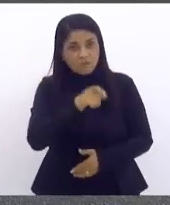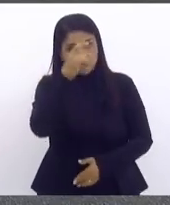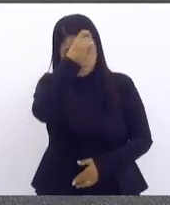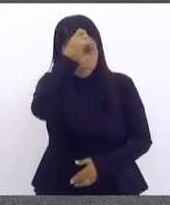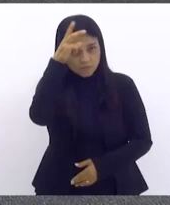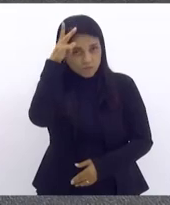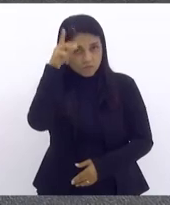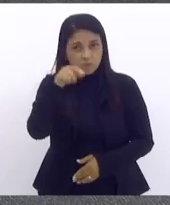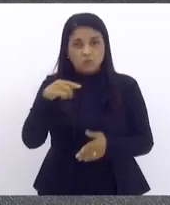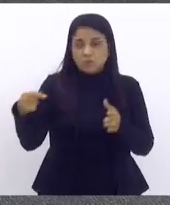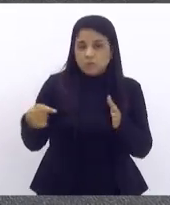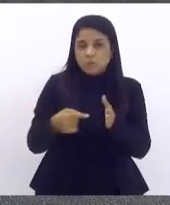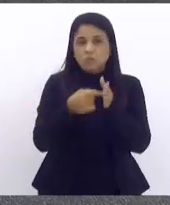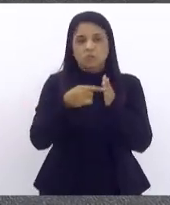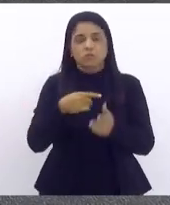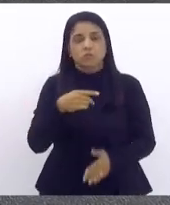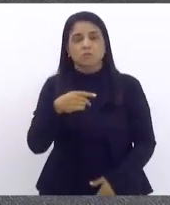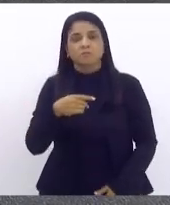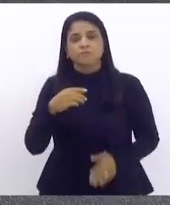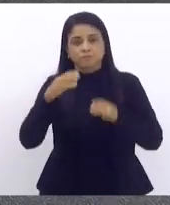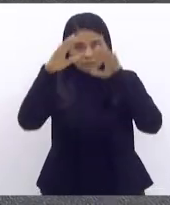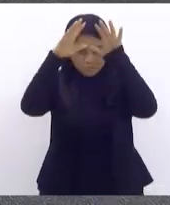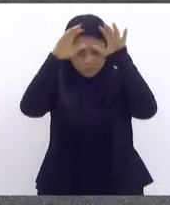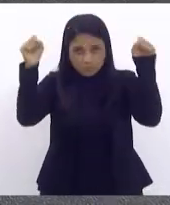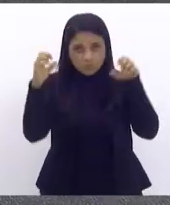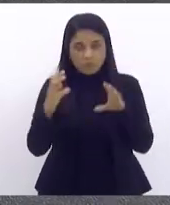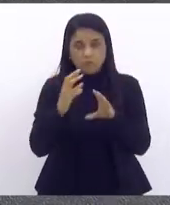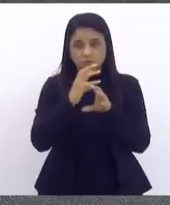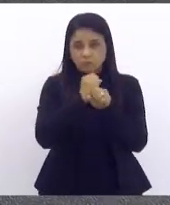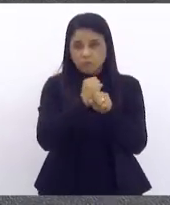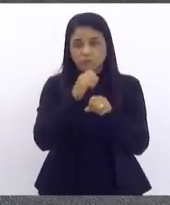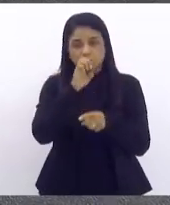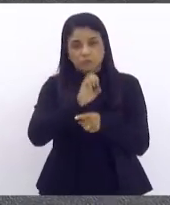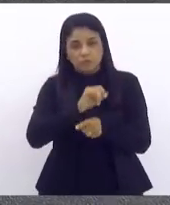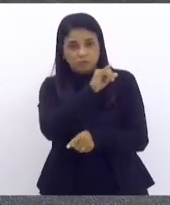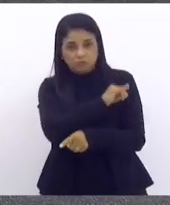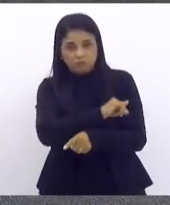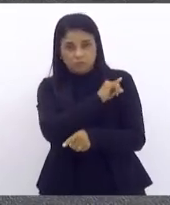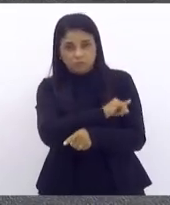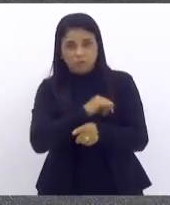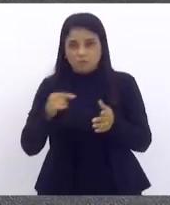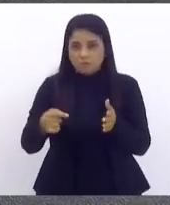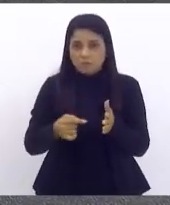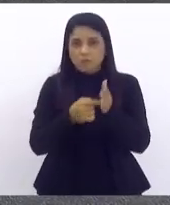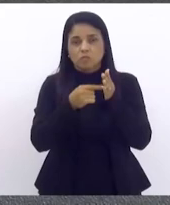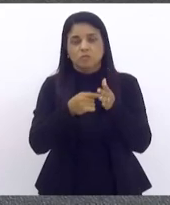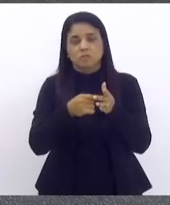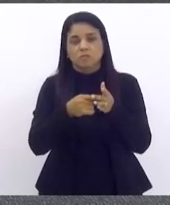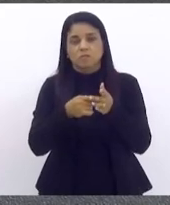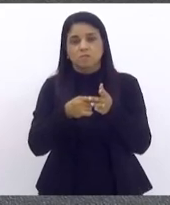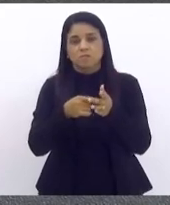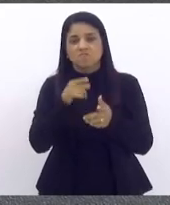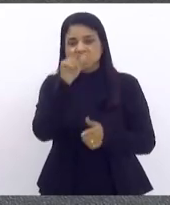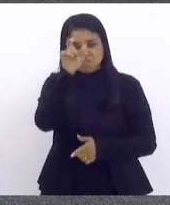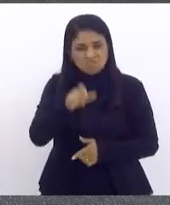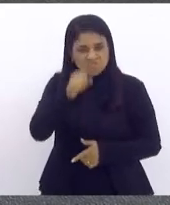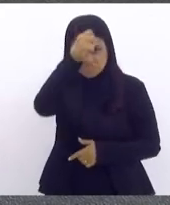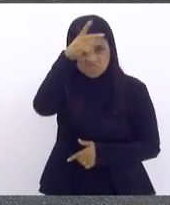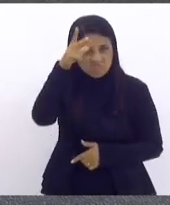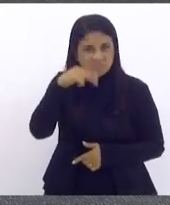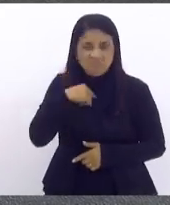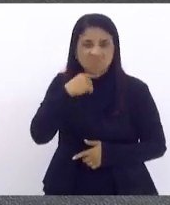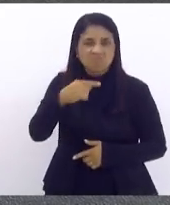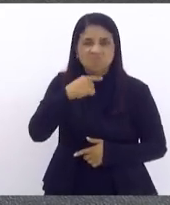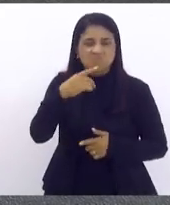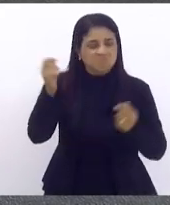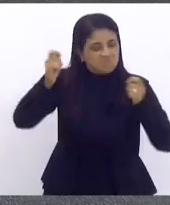aqui a denúncia junto ao Tribunal de Contas do Estado do Rio de Janeiro para acabar com essa patifaria. Primeiro, que o senhor não tem competência nenhuma